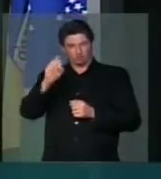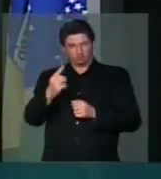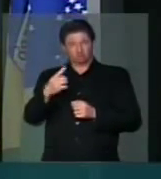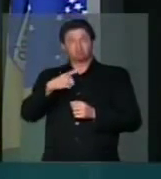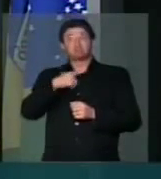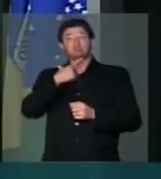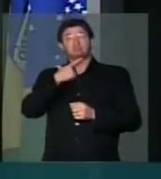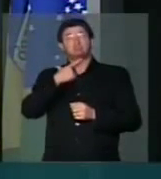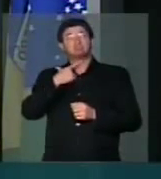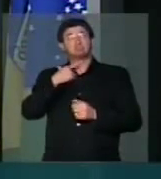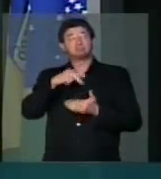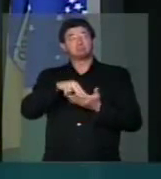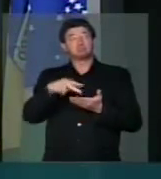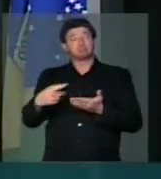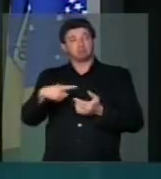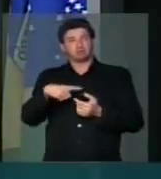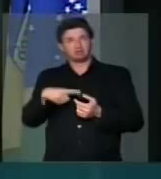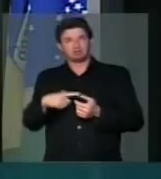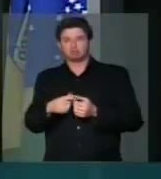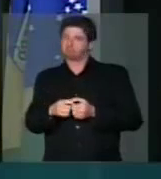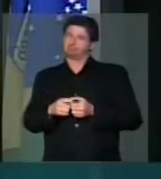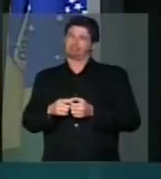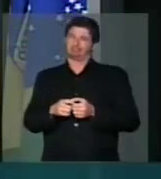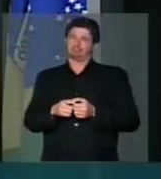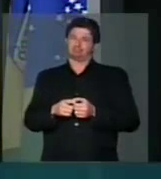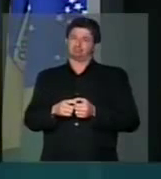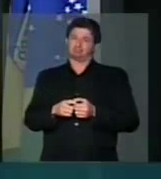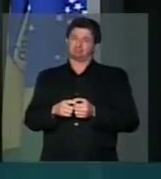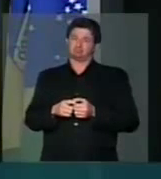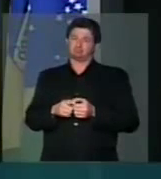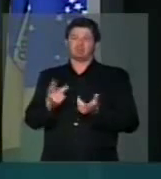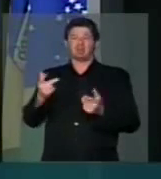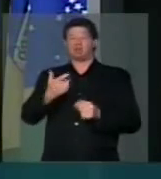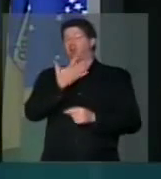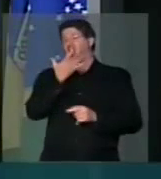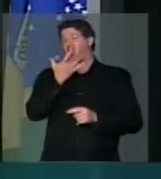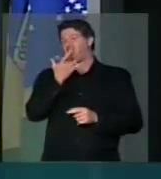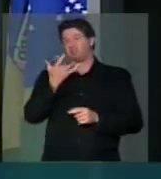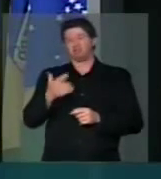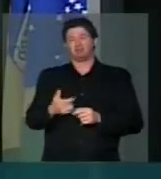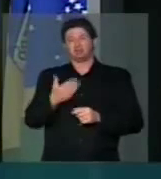Collor, tivesse disposto a cair. Ou quando ela diz: isso é moleza.